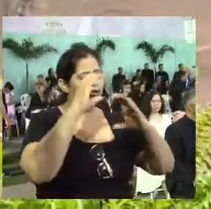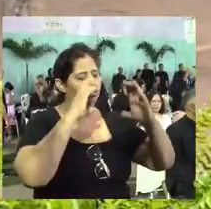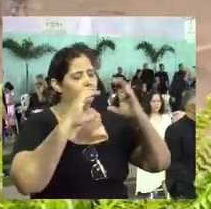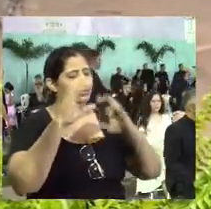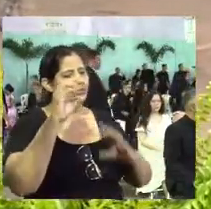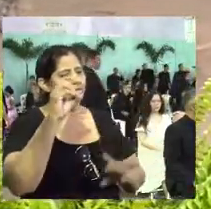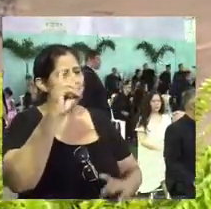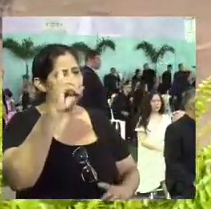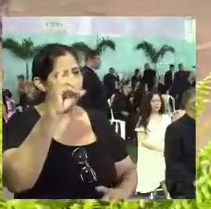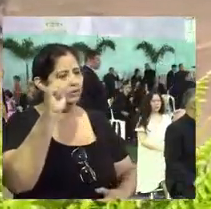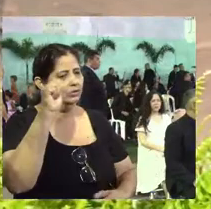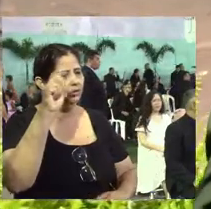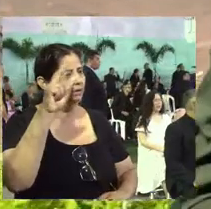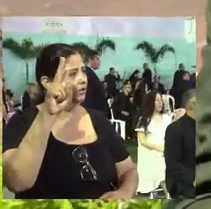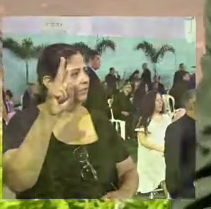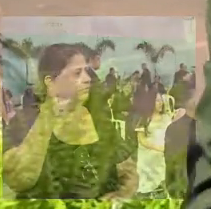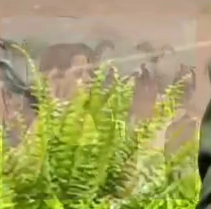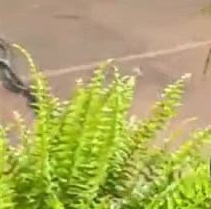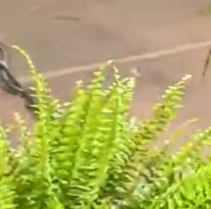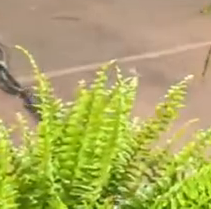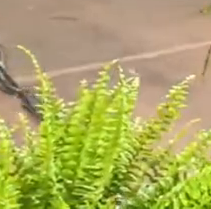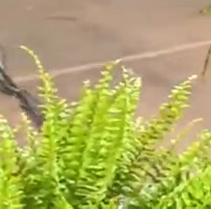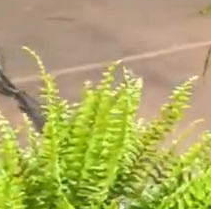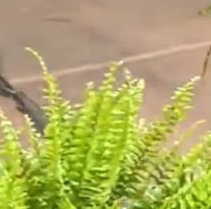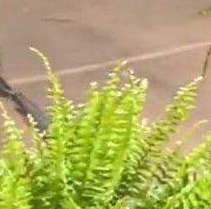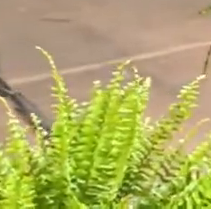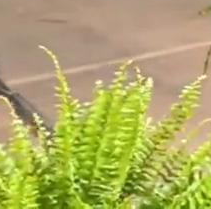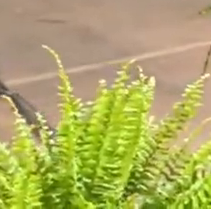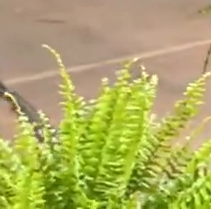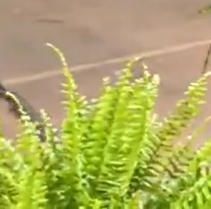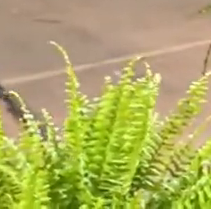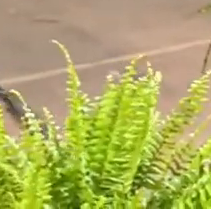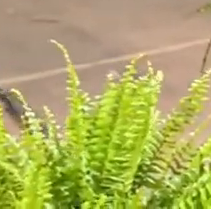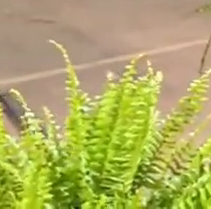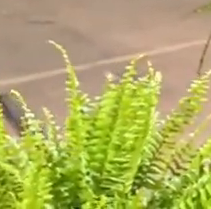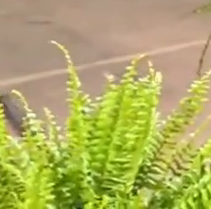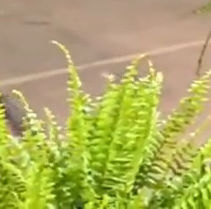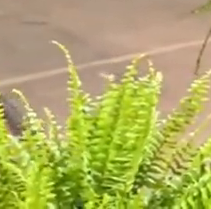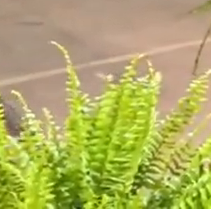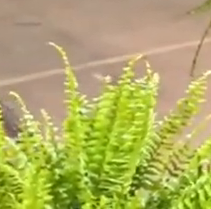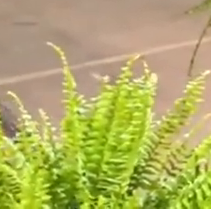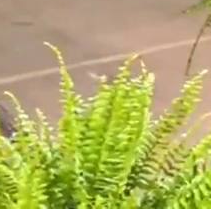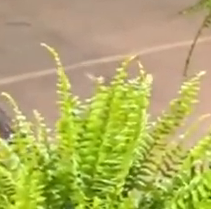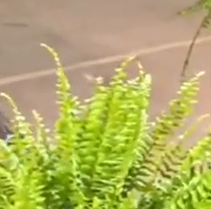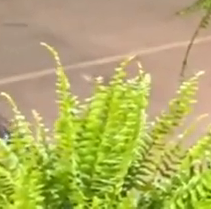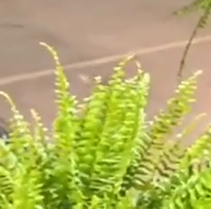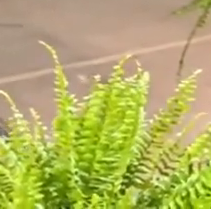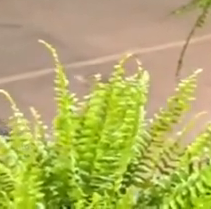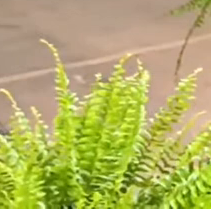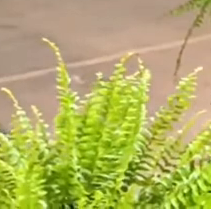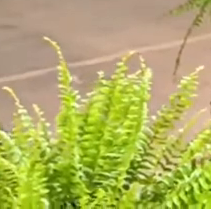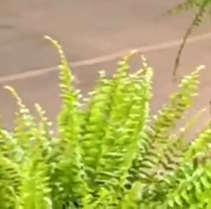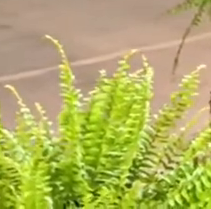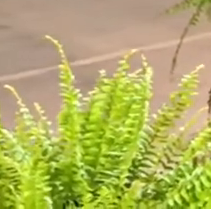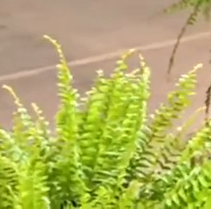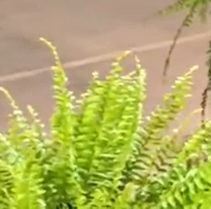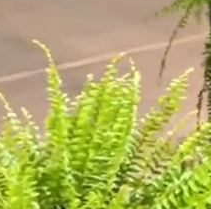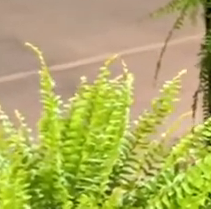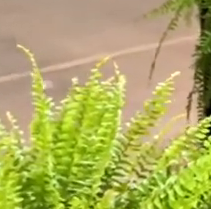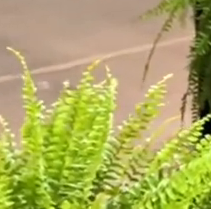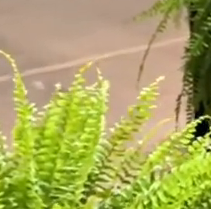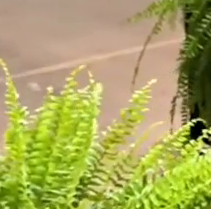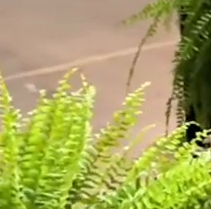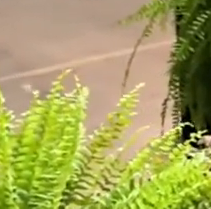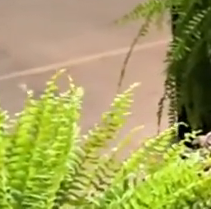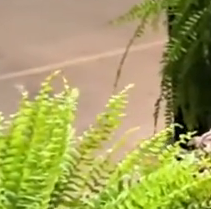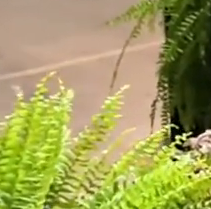nós estaremos novamente aqui no espaço alternativo no período da noite Pastor Eliseu Rodrigues estará aqui ministrando a palavra